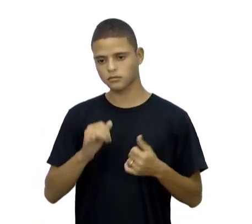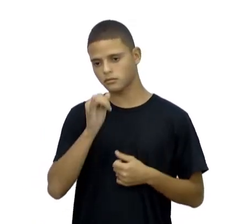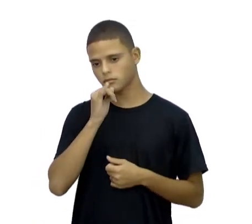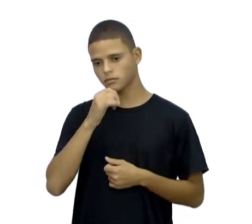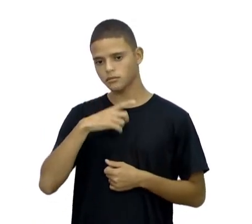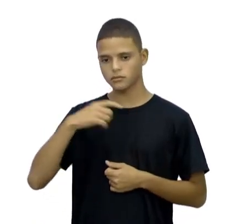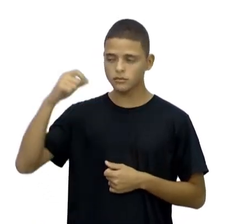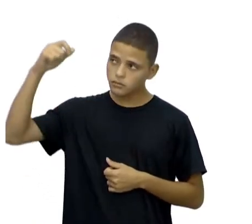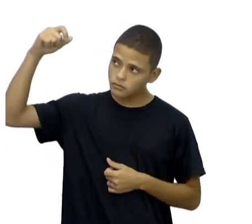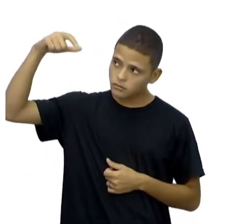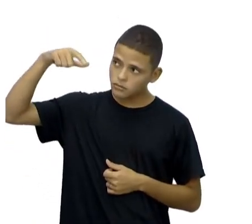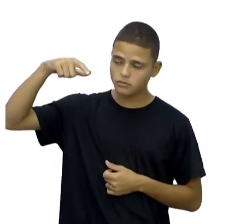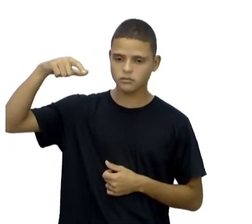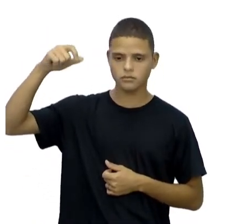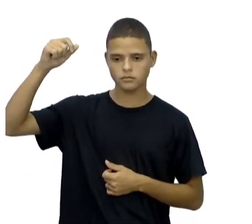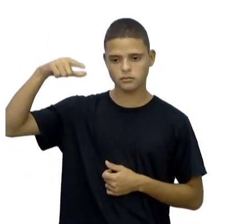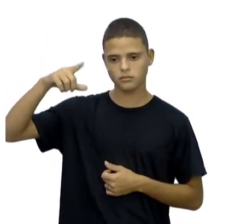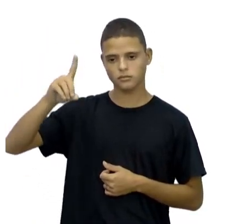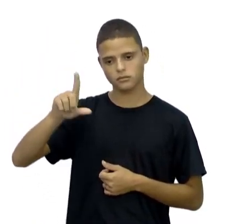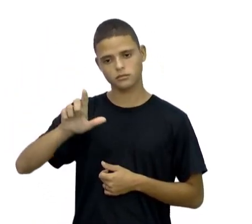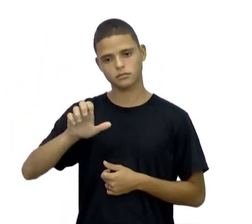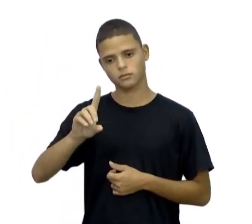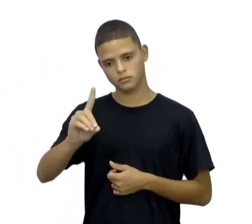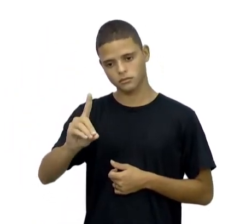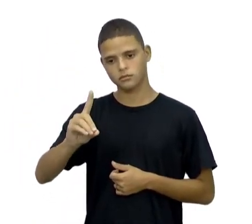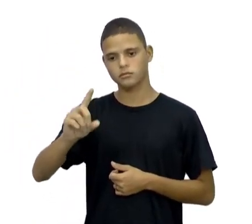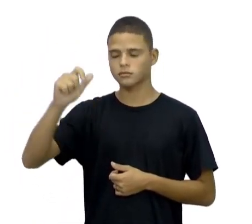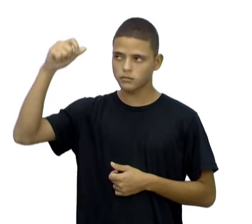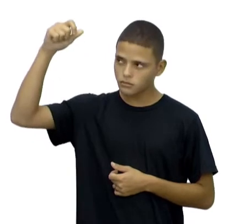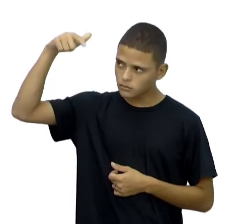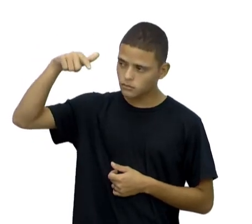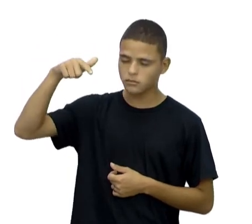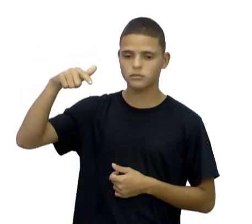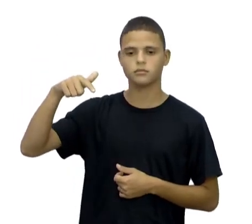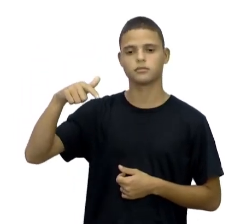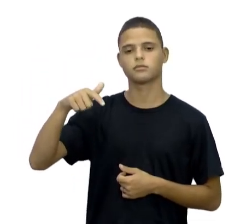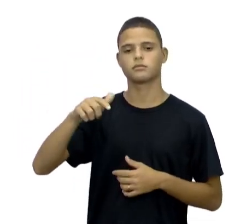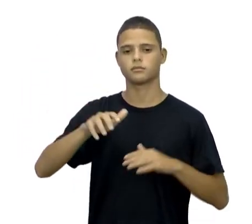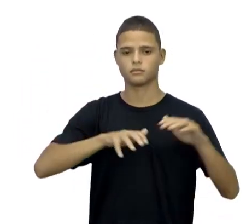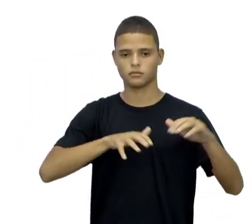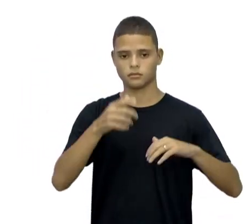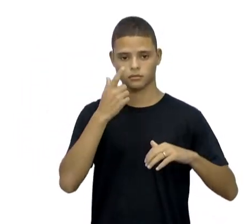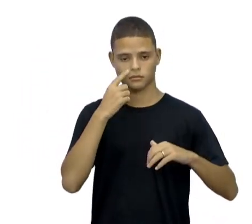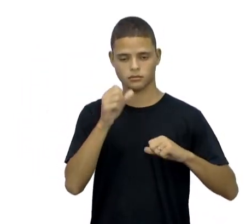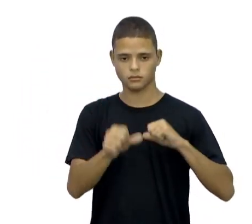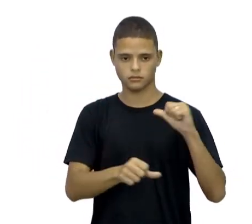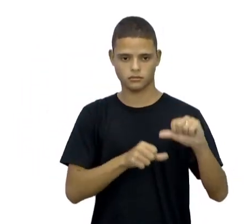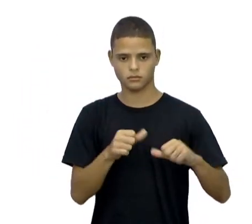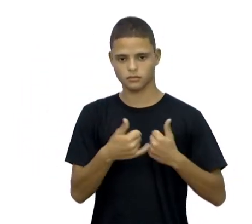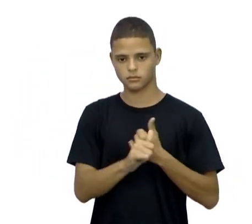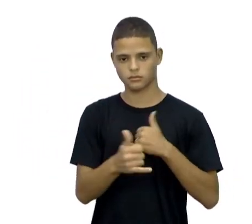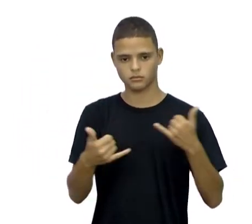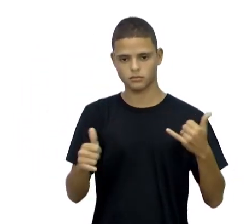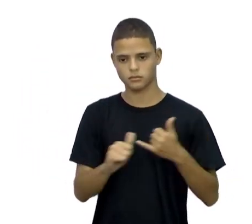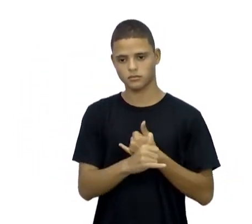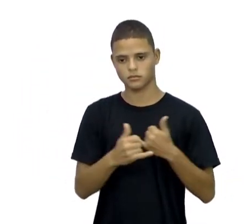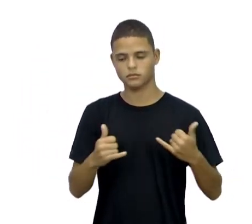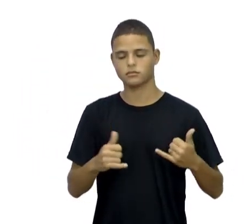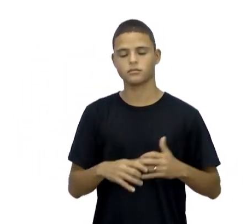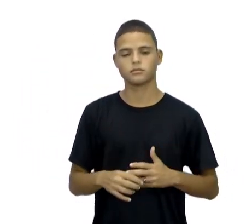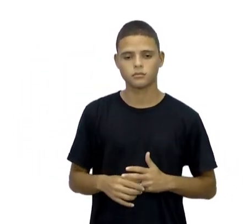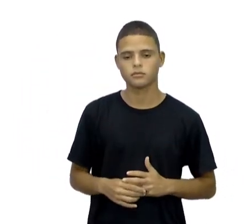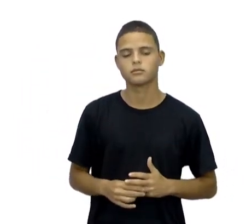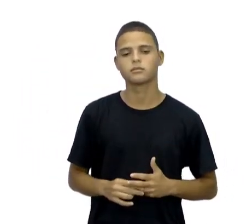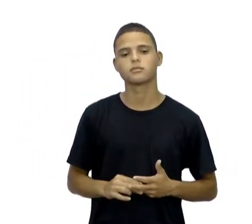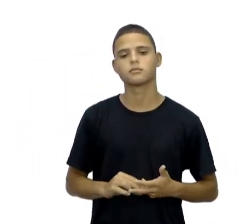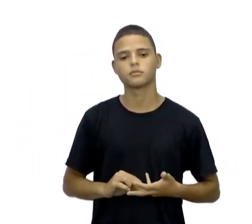lâmpada aqui, uma lâmpada incandescente, parte desse movimento do elétron, olha a transformação de energia aí, parte da